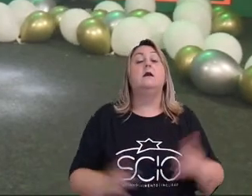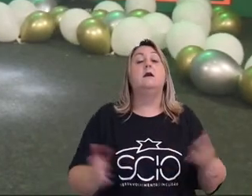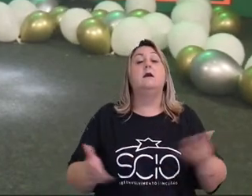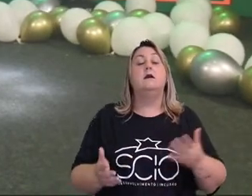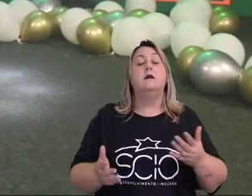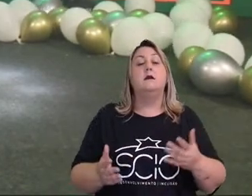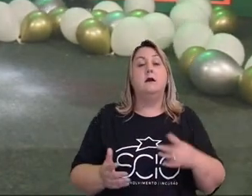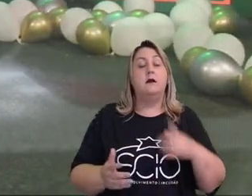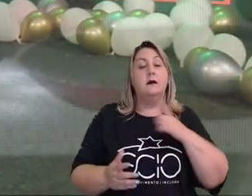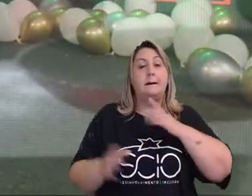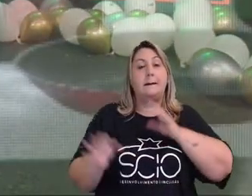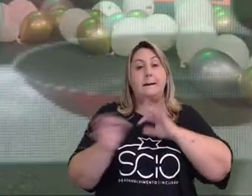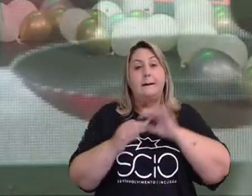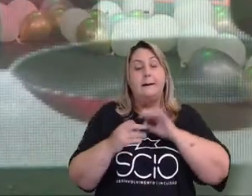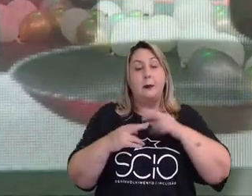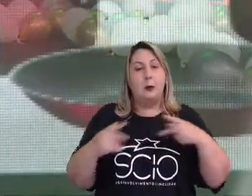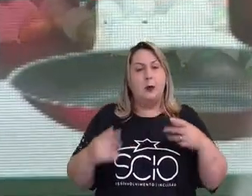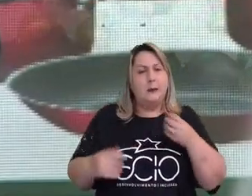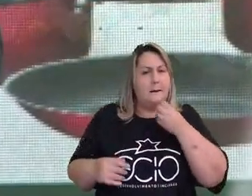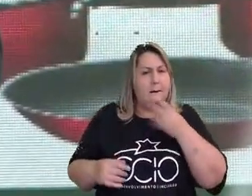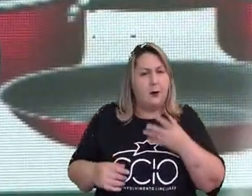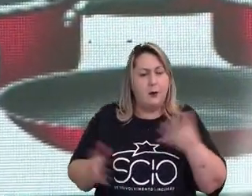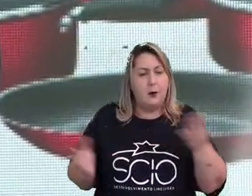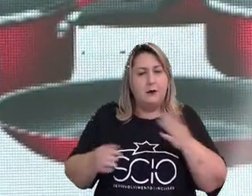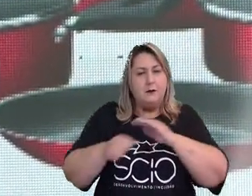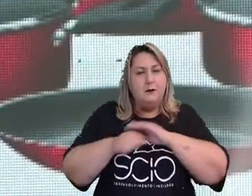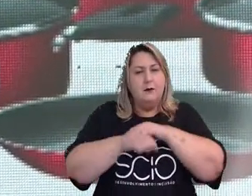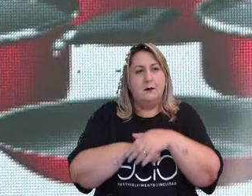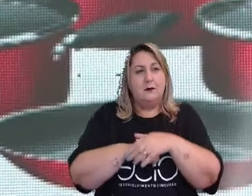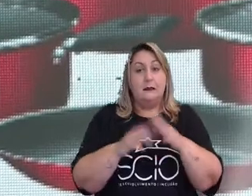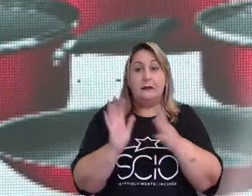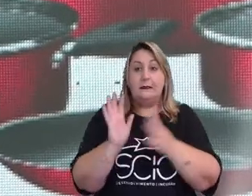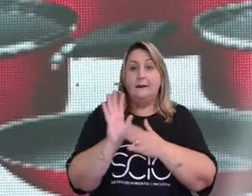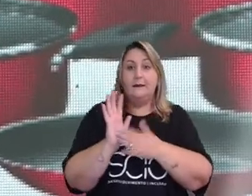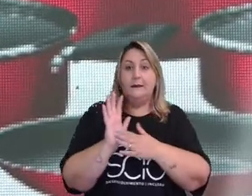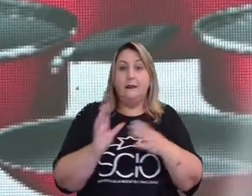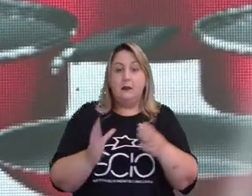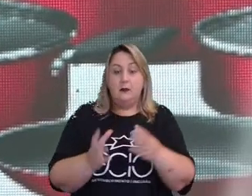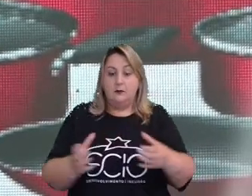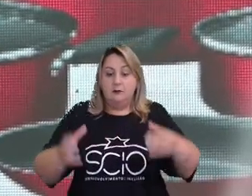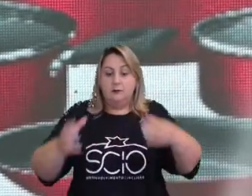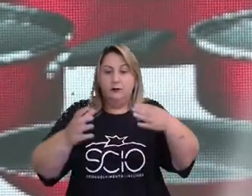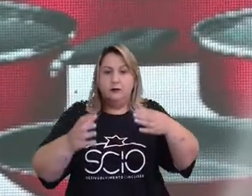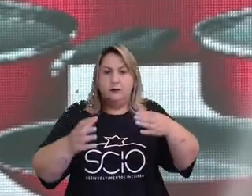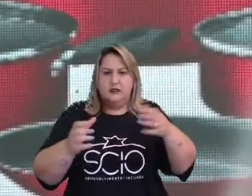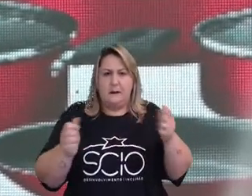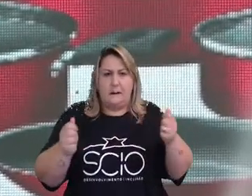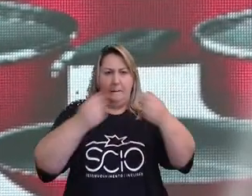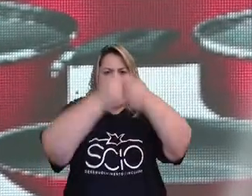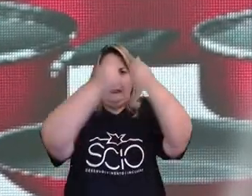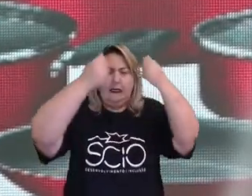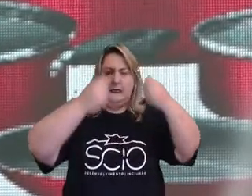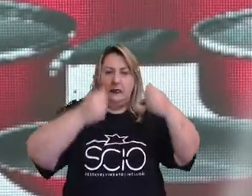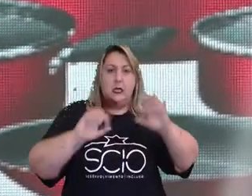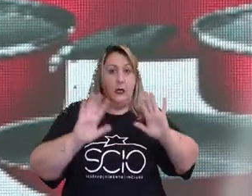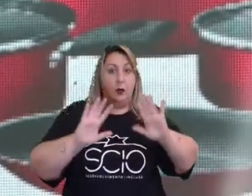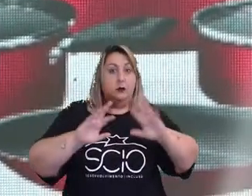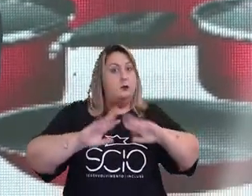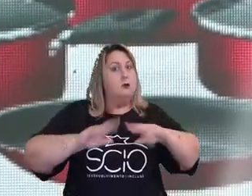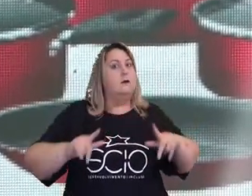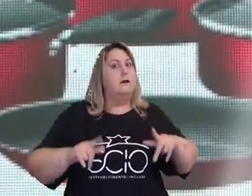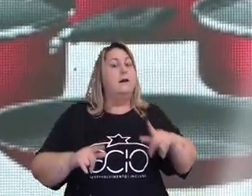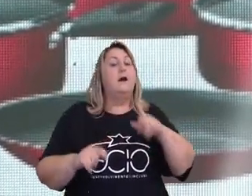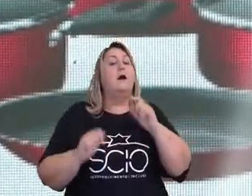aqui preparando muita coisa boa nessa noite incrível. Aqui na minha mão, a taça do brinde, mas é um brinde diferente. Aqui